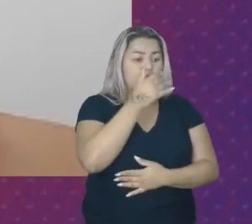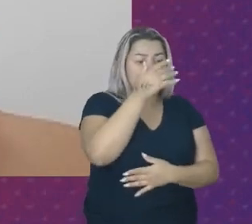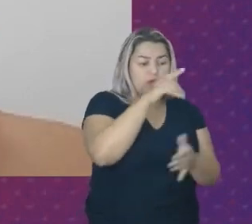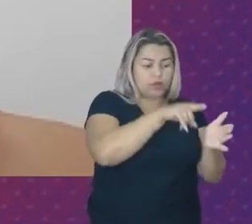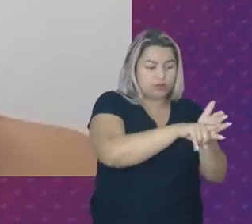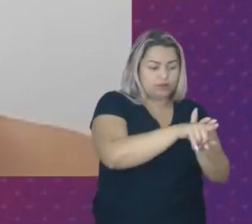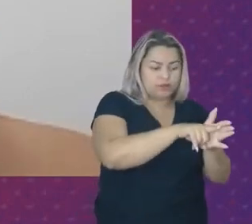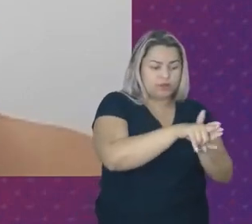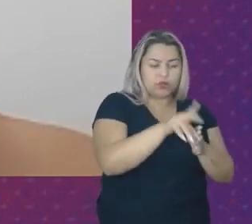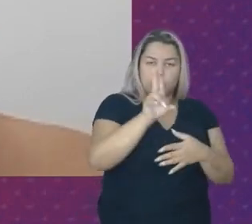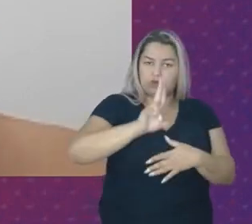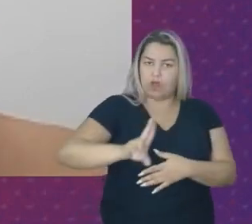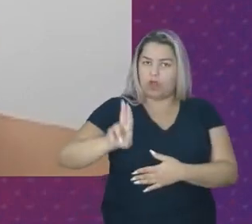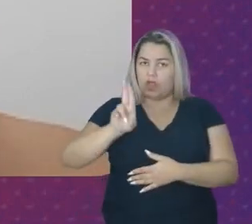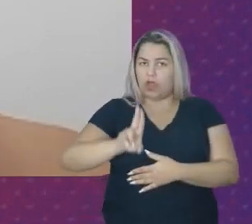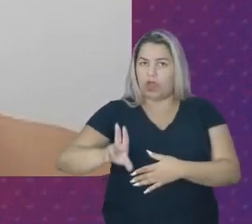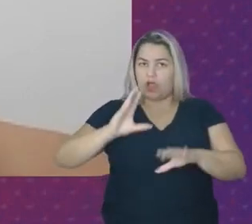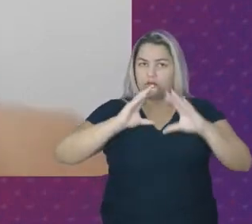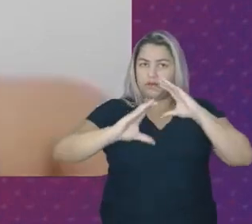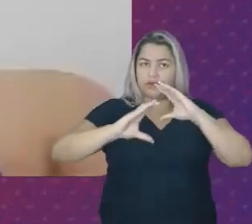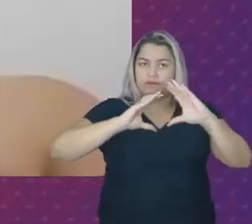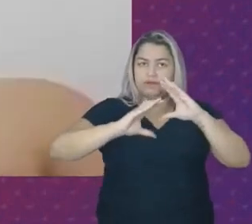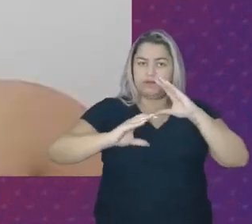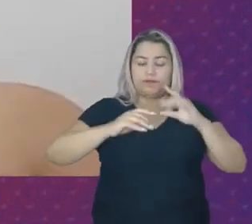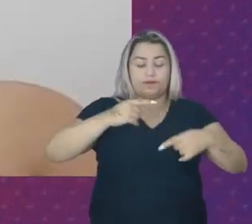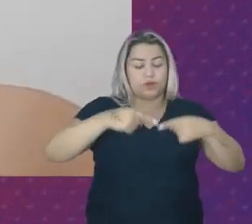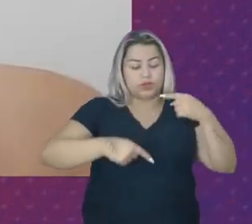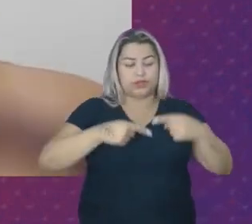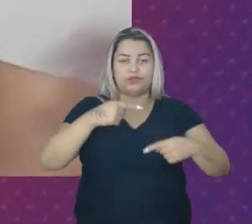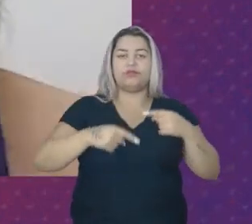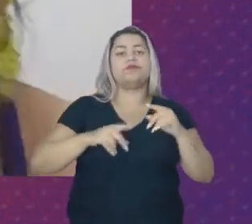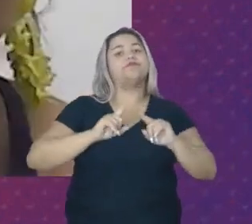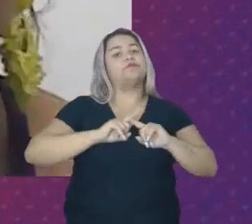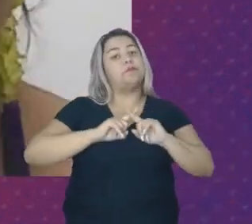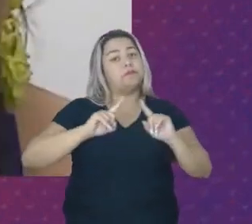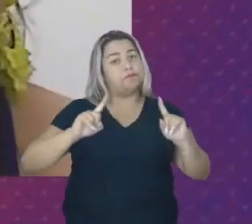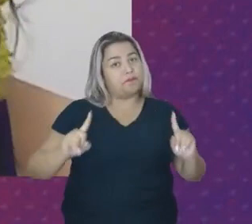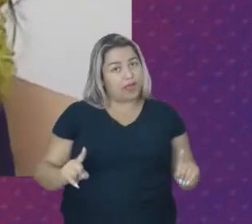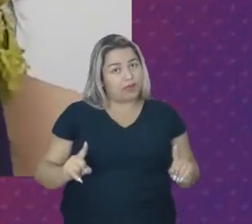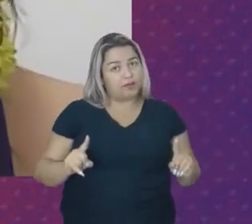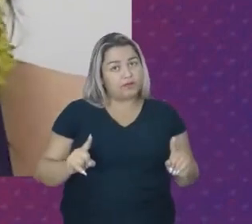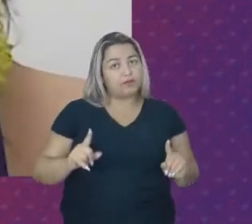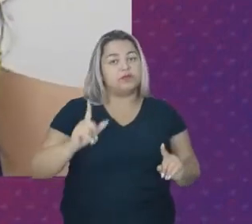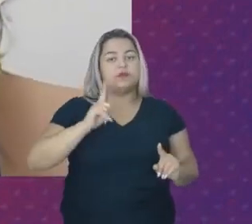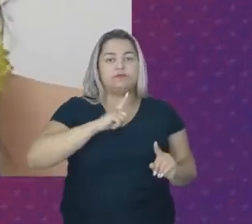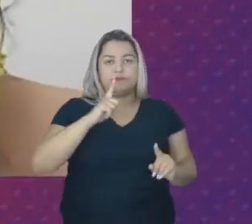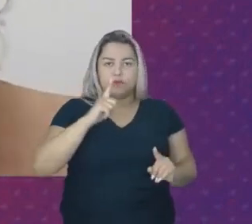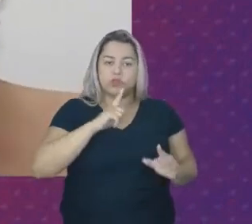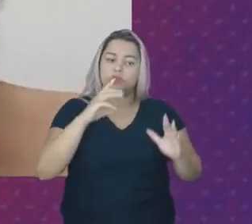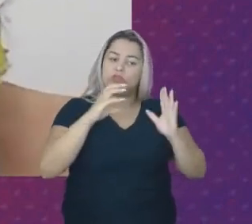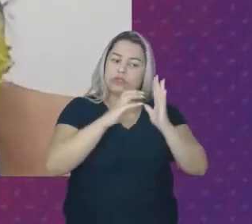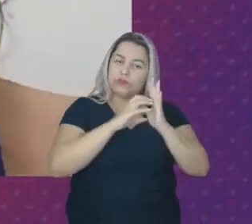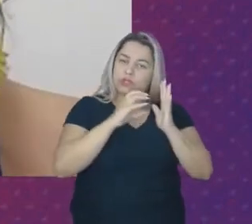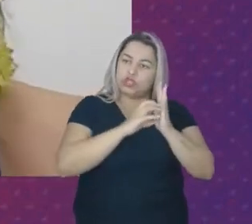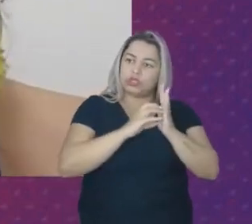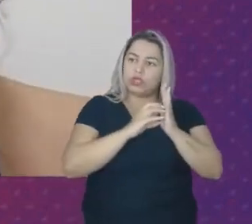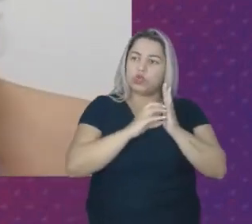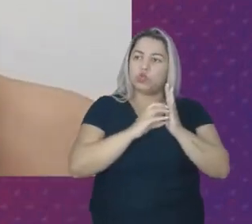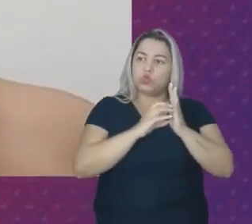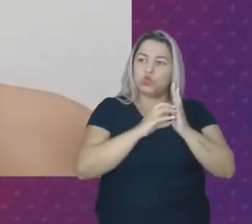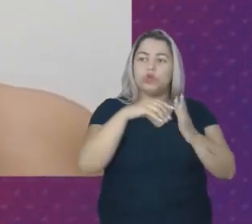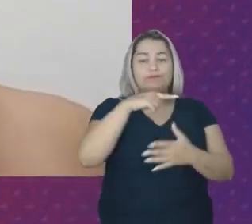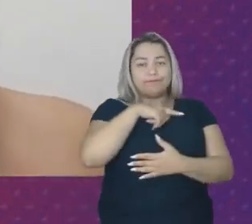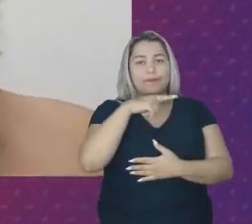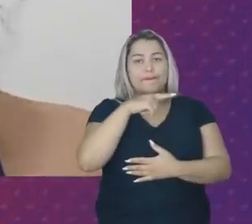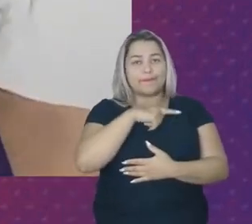seja de muito uso na comunicação política. Porém, vai que a gente tem uma candidatura que tem